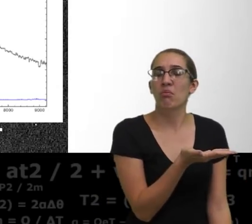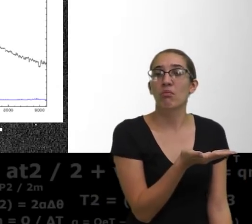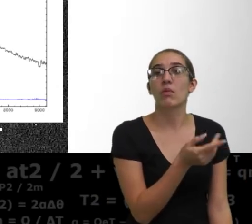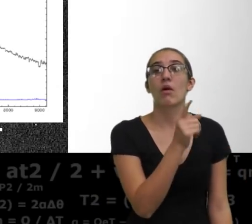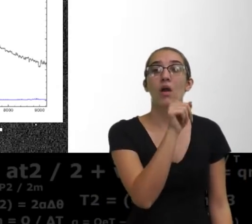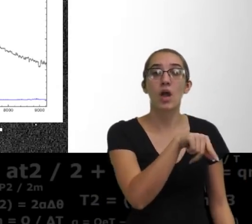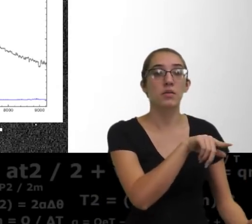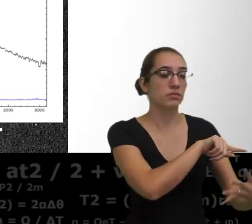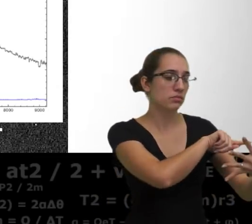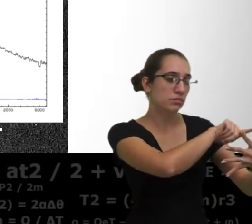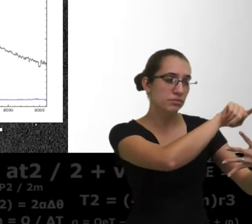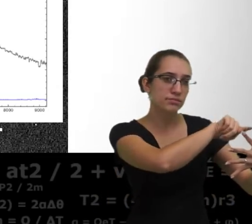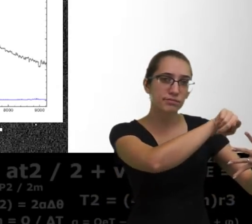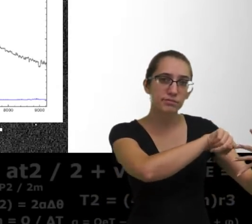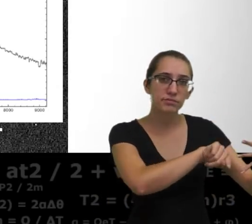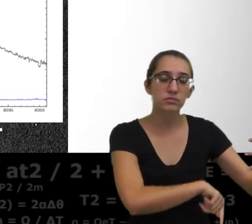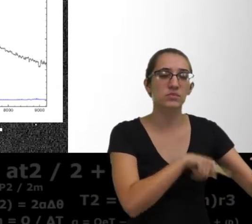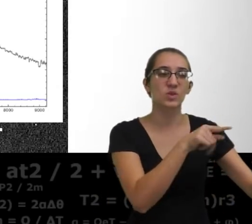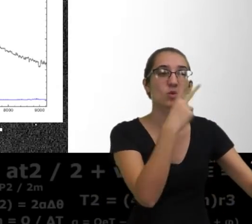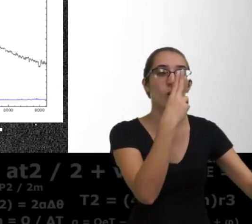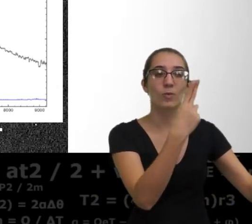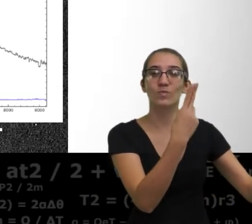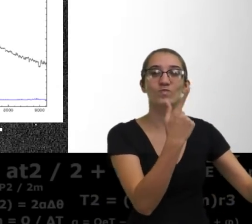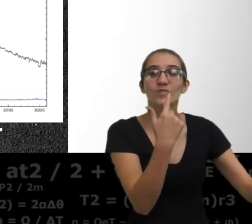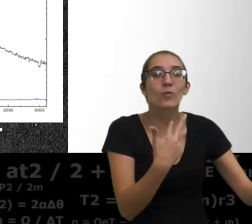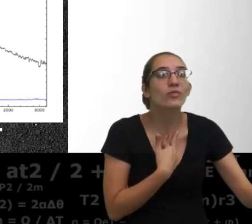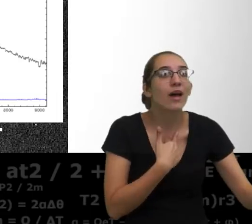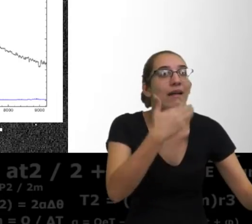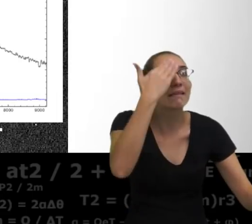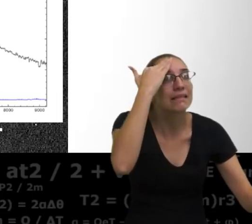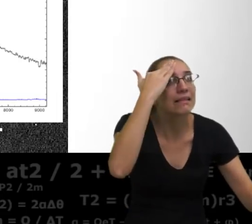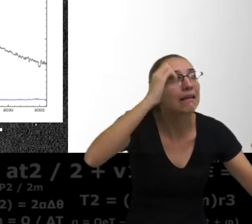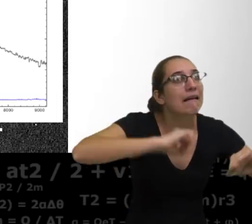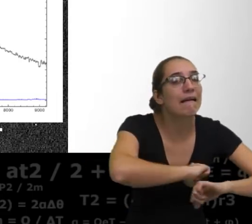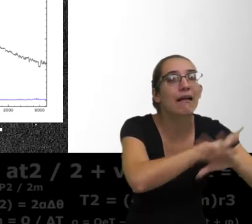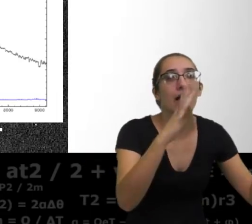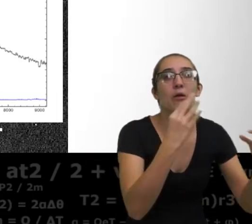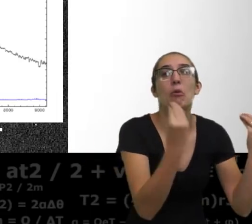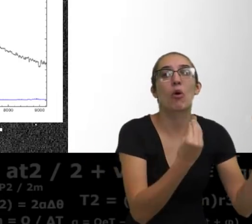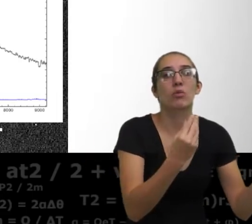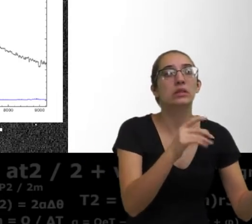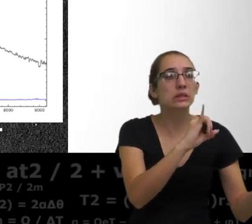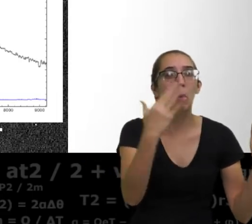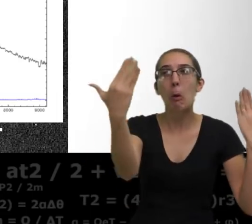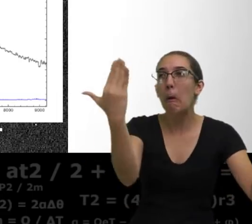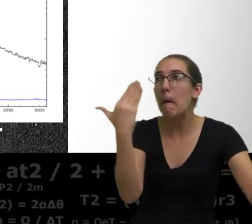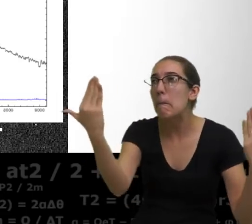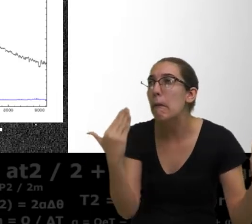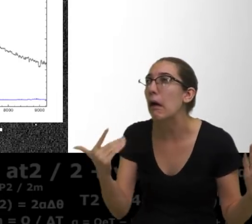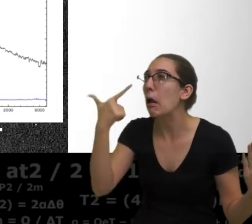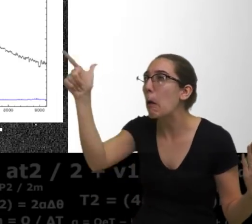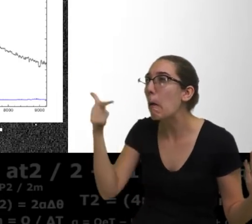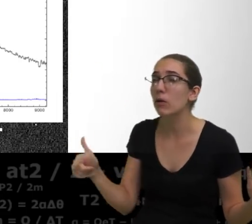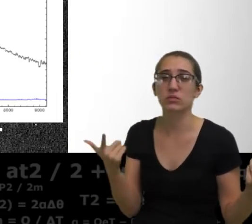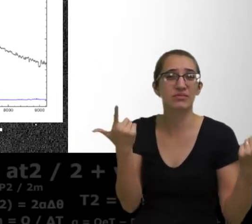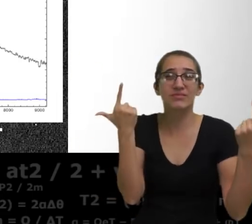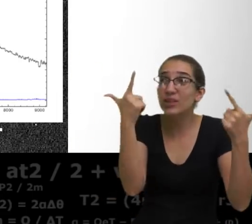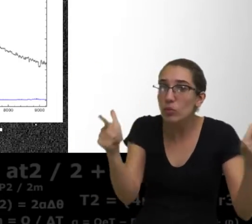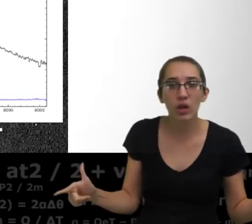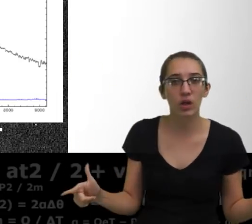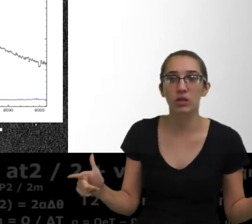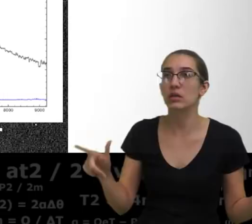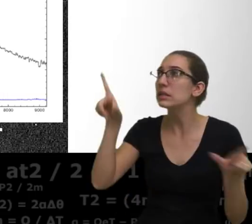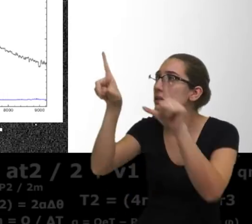se assemelhava a nenhum espectro estelar. Nenhuma estrela tem uma cara assim. Tá? Então, o astrônomo